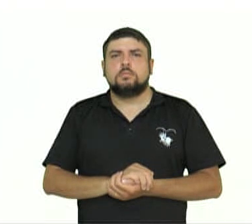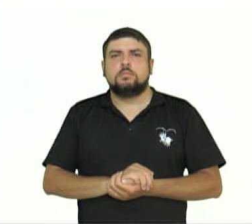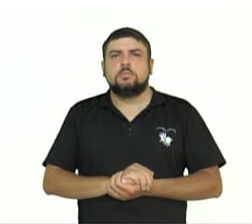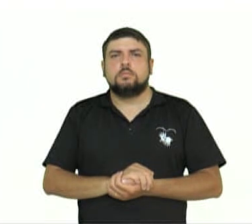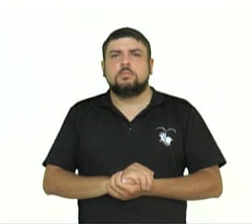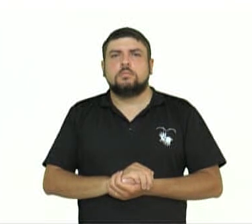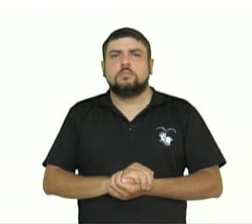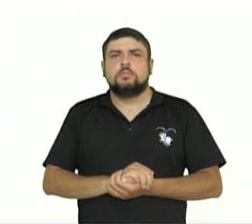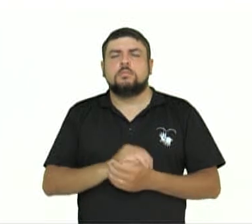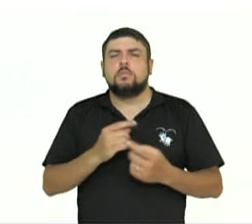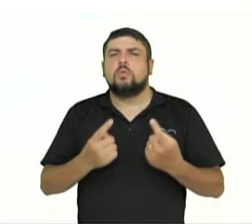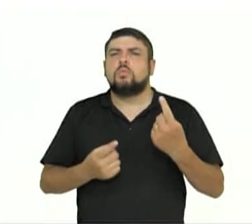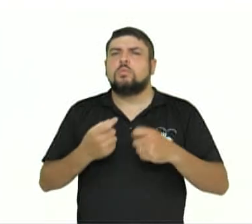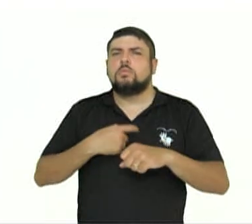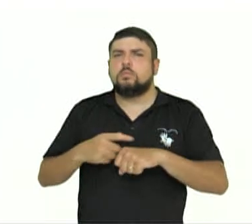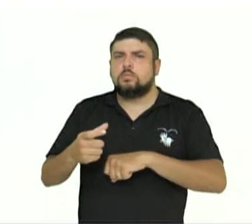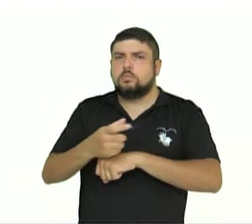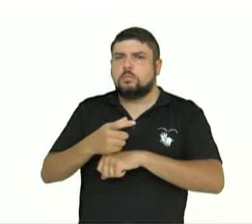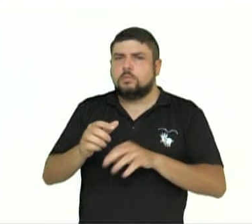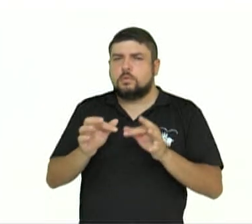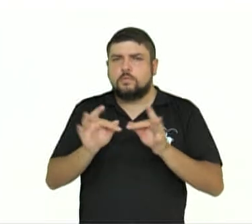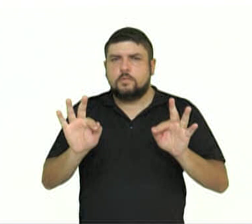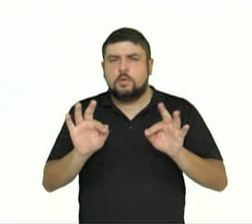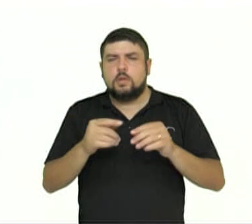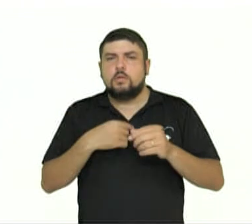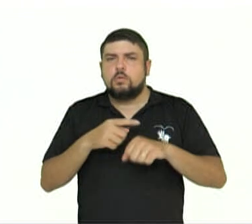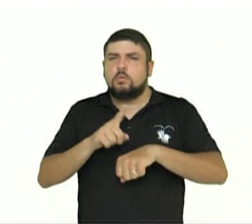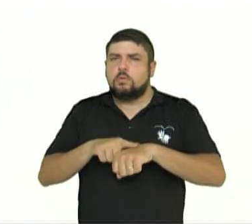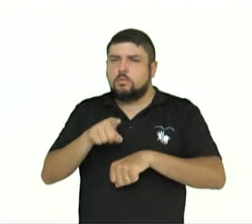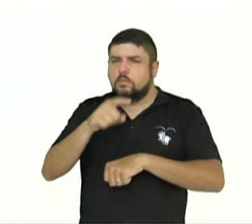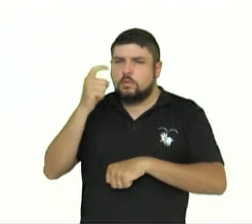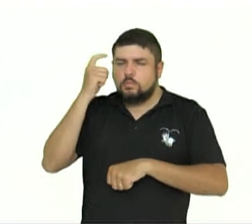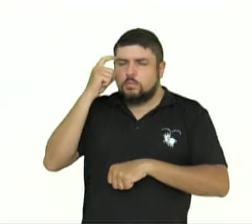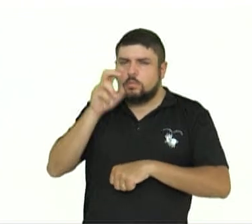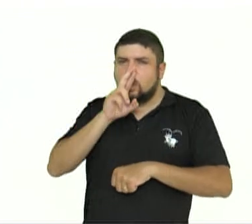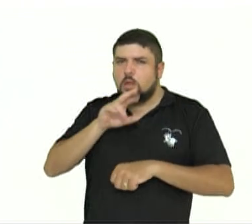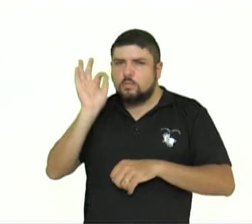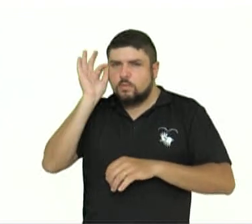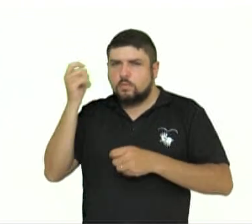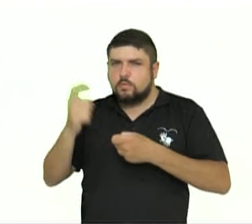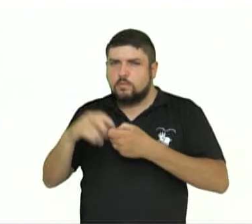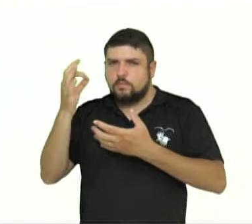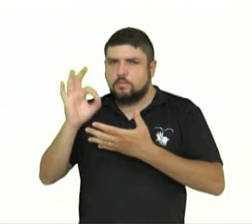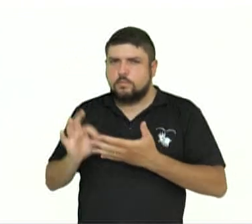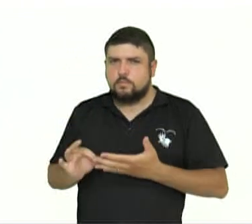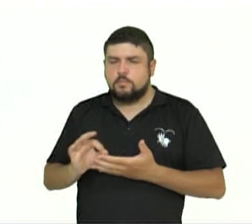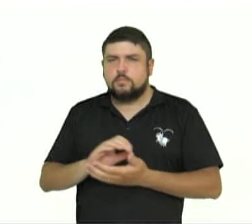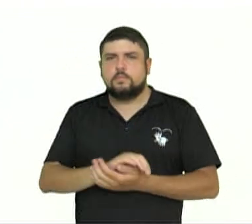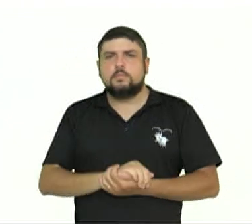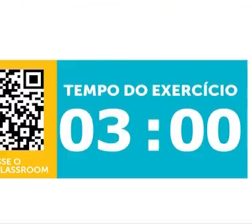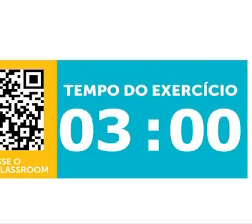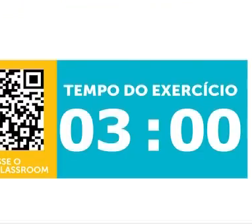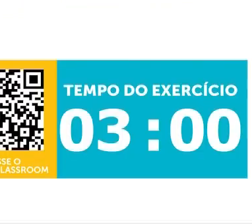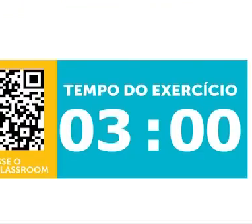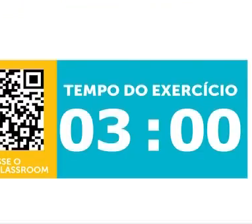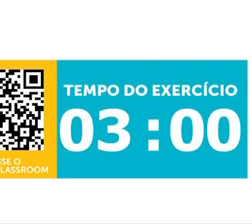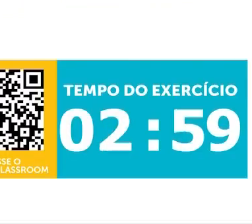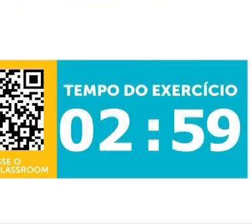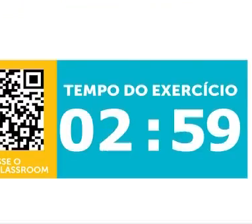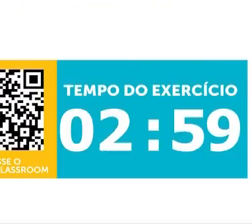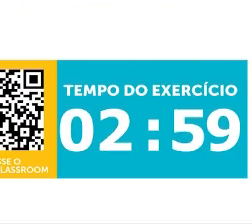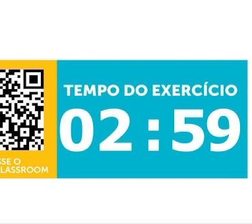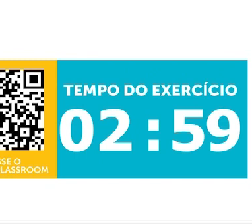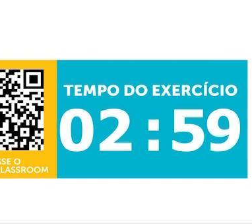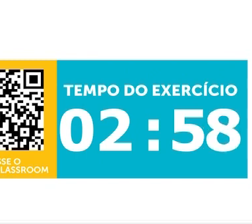el adjetivo de la frase. Um tempinho para você pensar e responder e já voltamos para corrigir, bien?